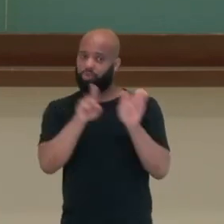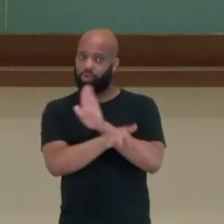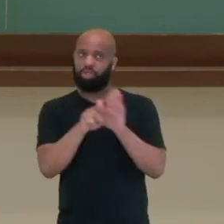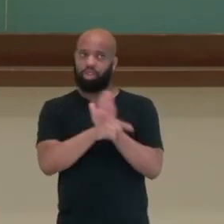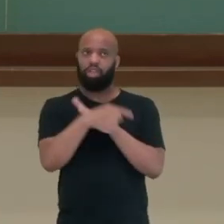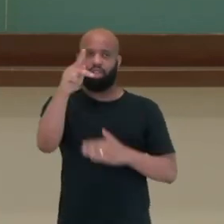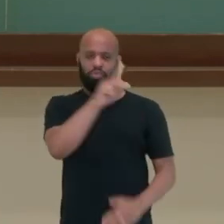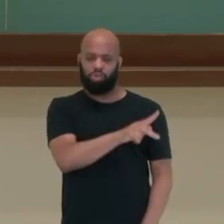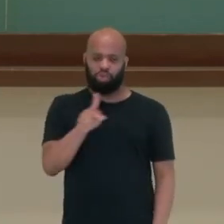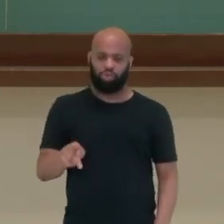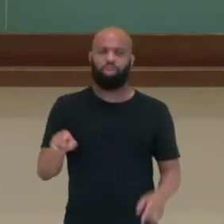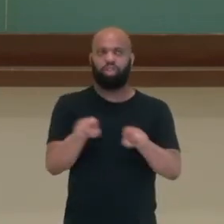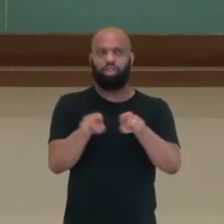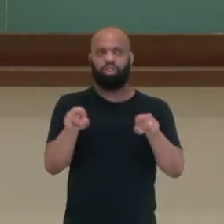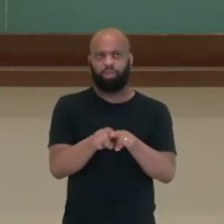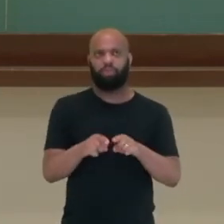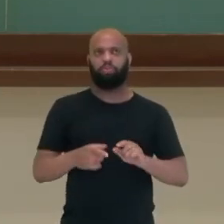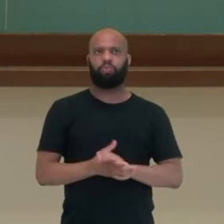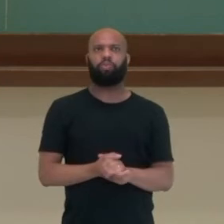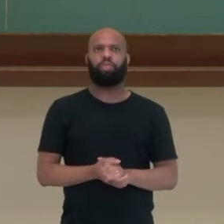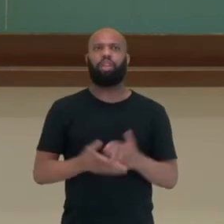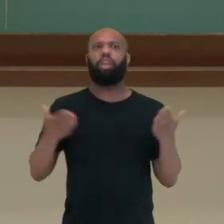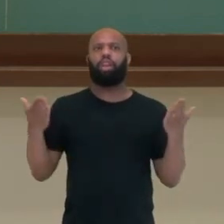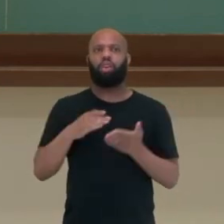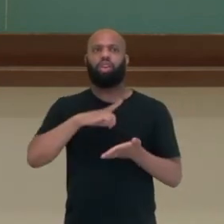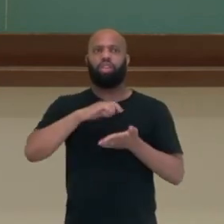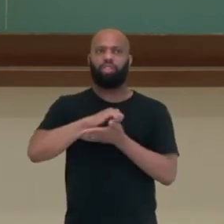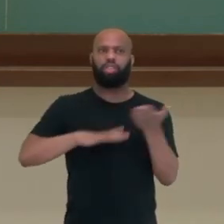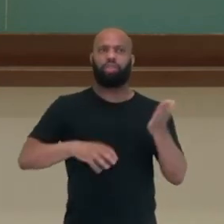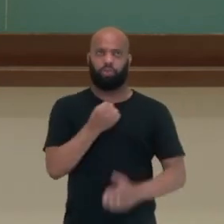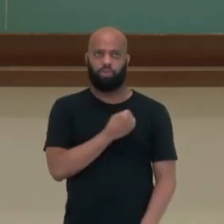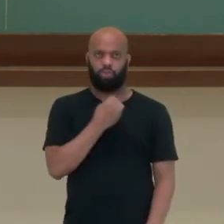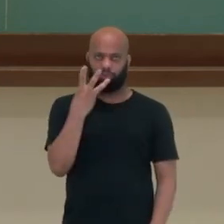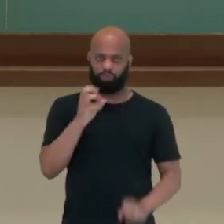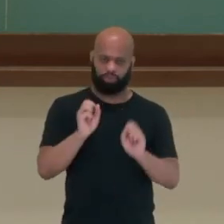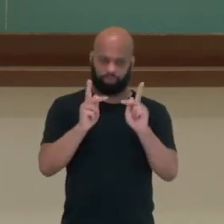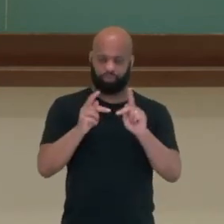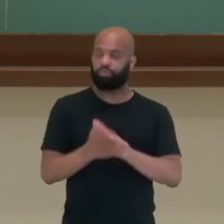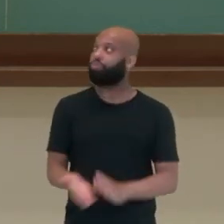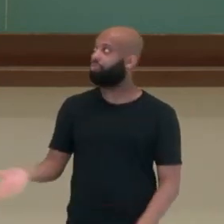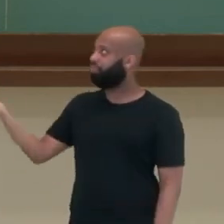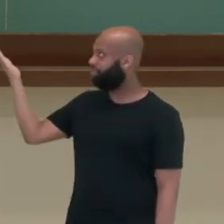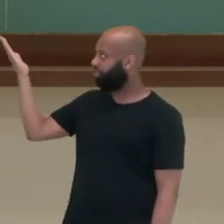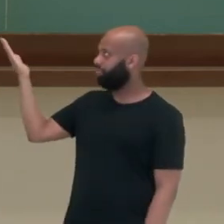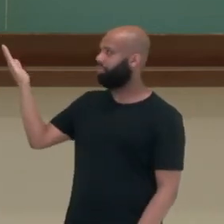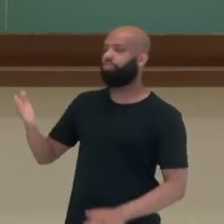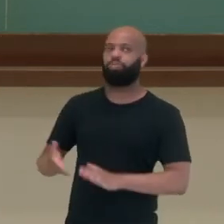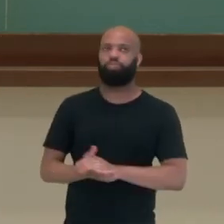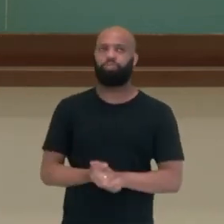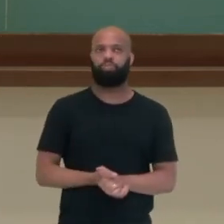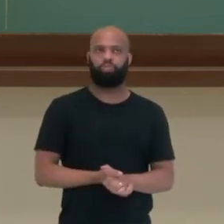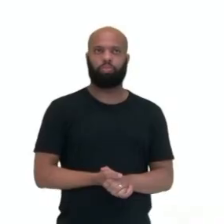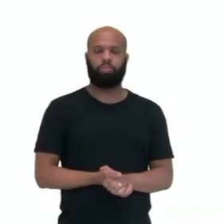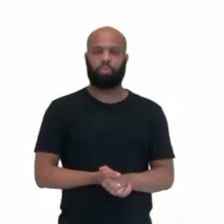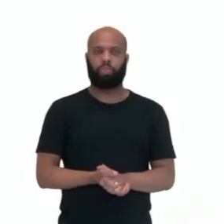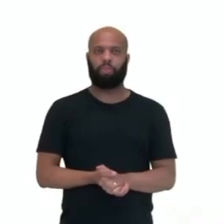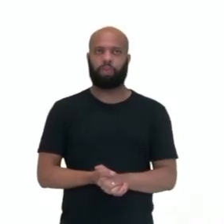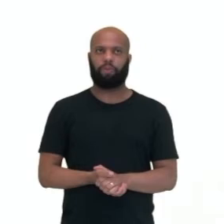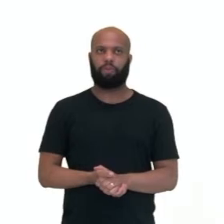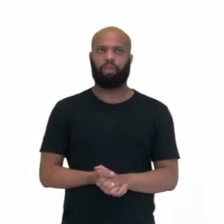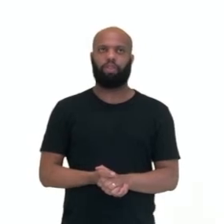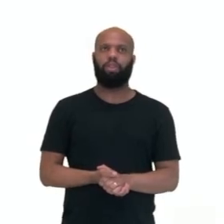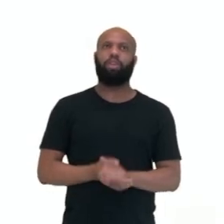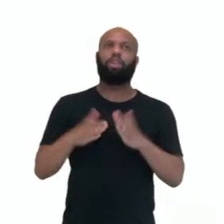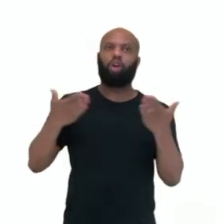professor também, O seu professor, sua professora. Vamos para a atividade número 3, então? Acompanhem comigo, está aí na tela para